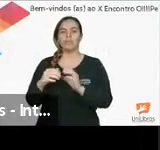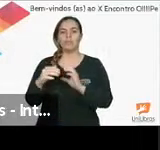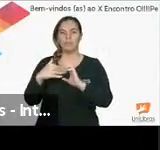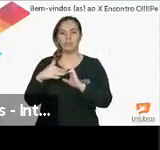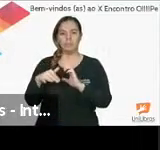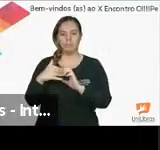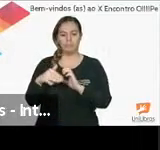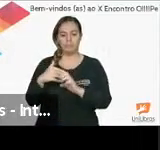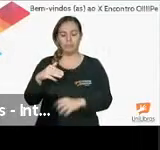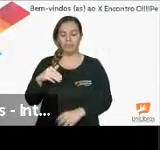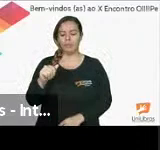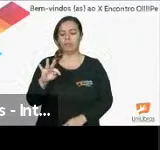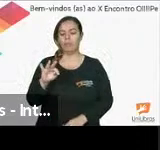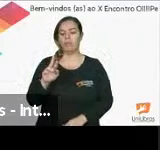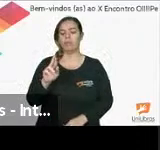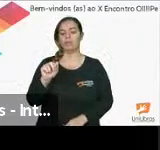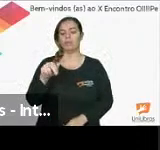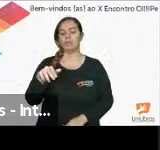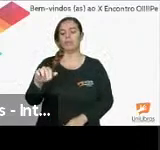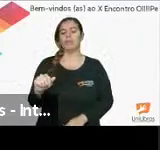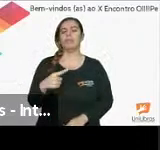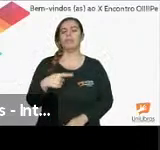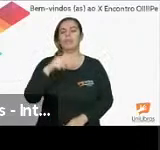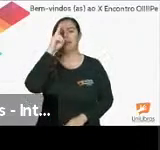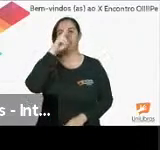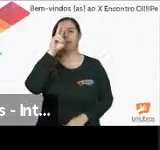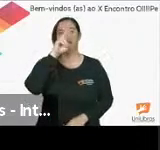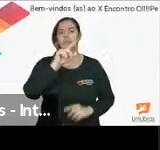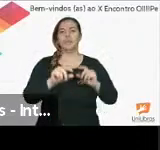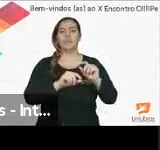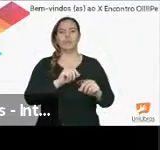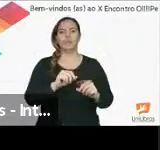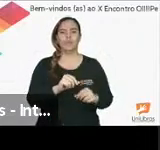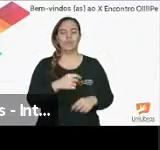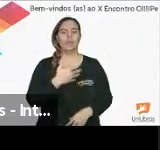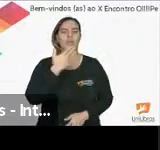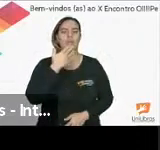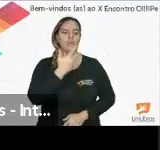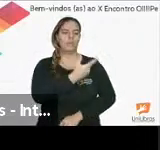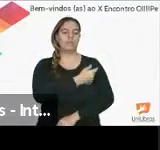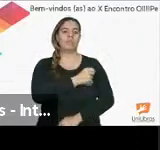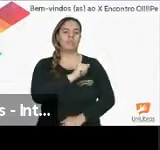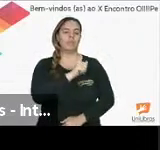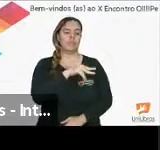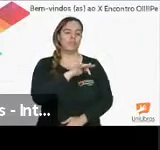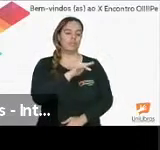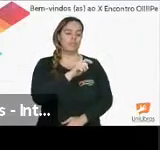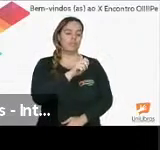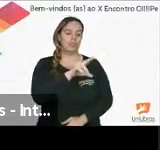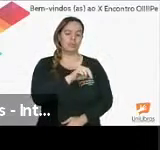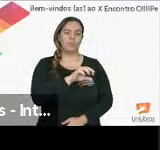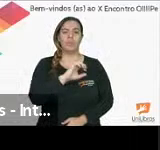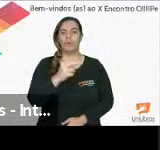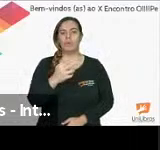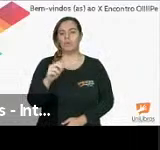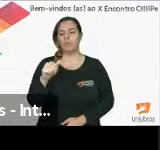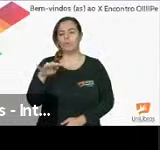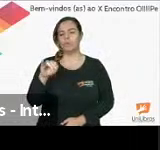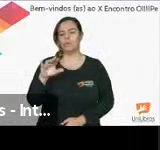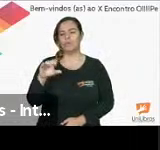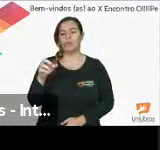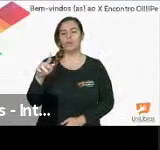Maturana. Lembra que não são nem os antígenos, nem os anticorpos, em si, o que leva